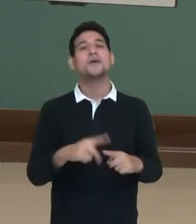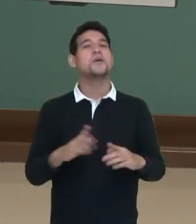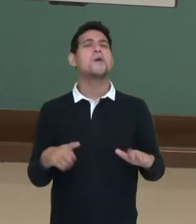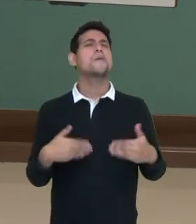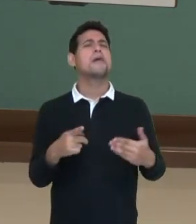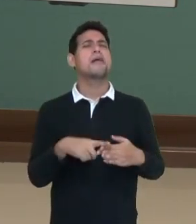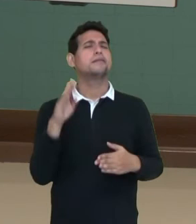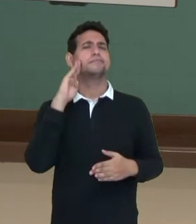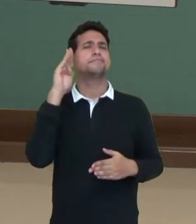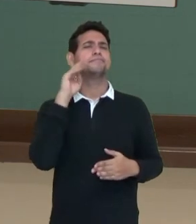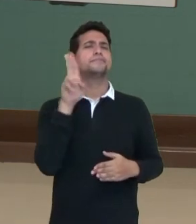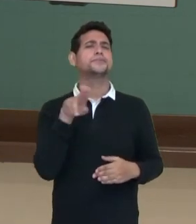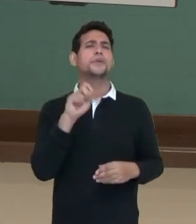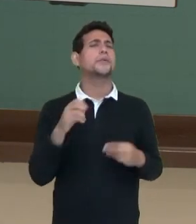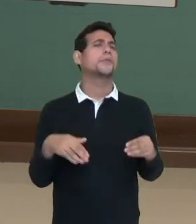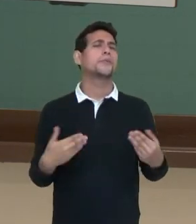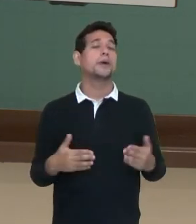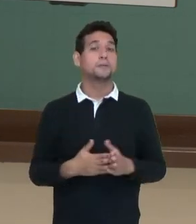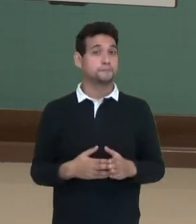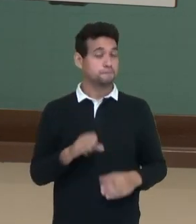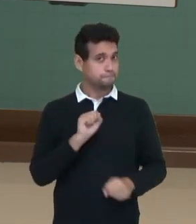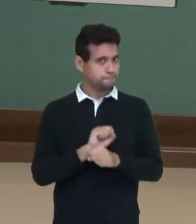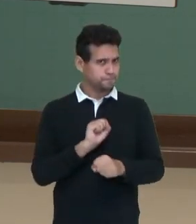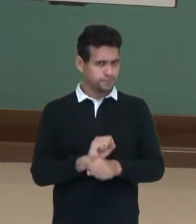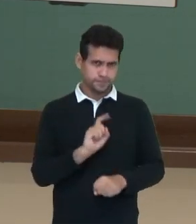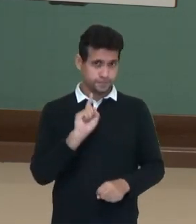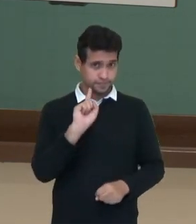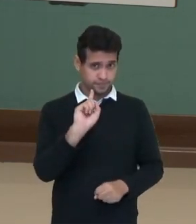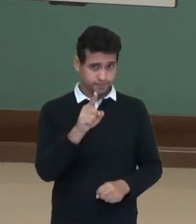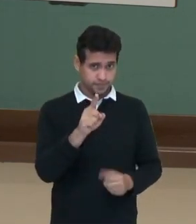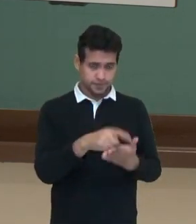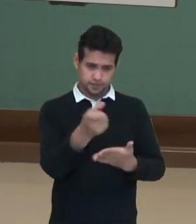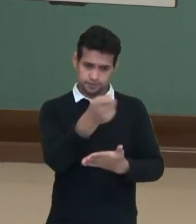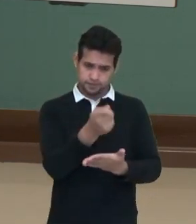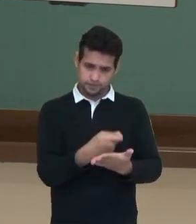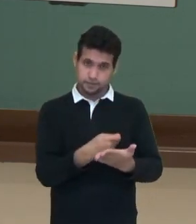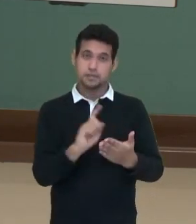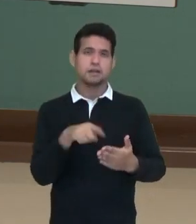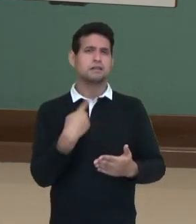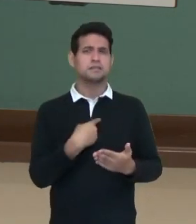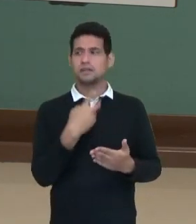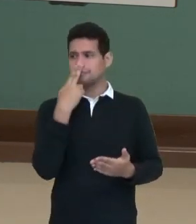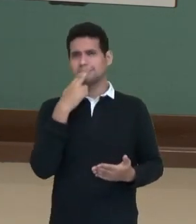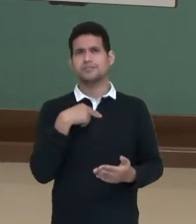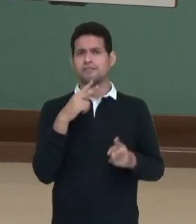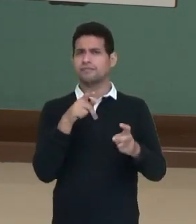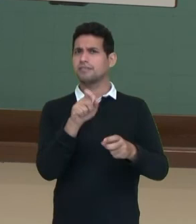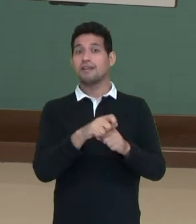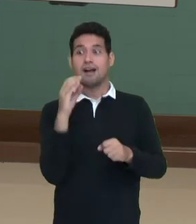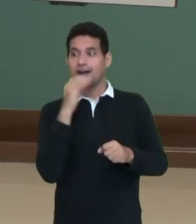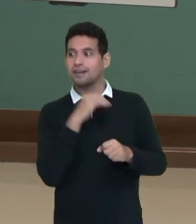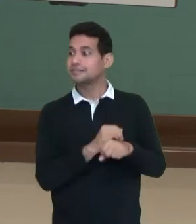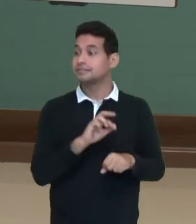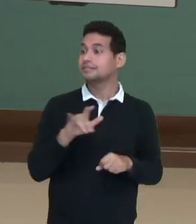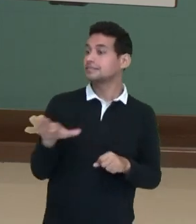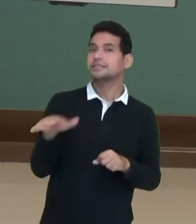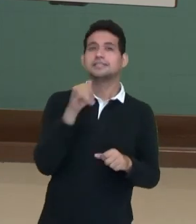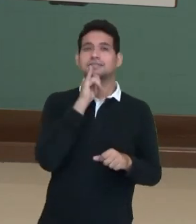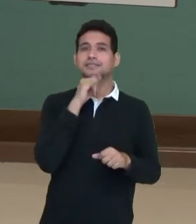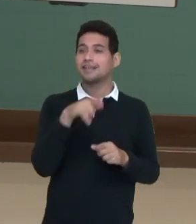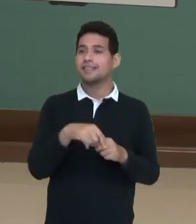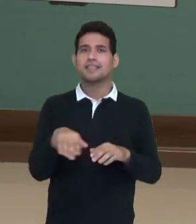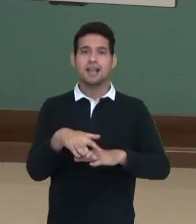que é a principal utilidade dele? Então, eu vou dar um tempinho para você anotar. Nossa, parece que eu já até vi você correndo ali